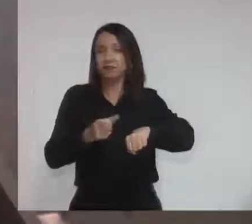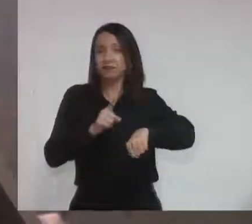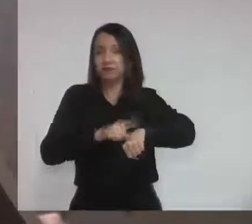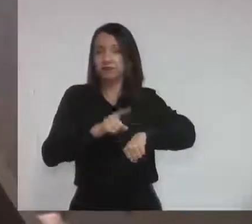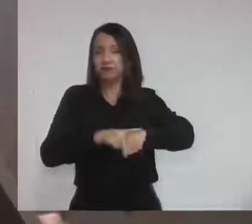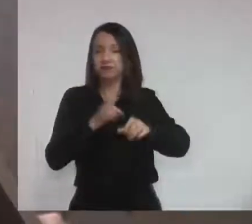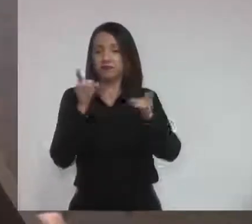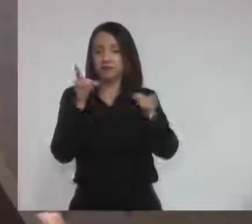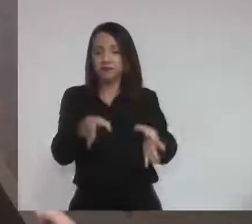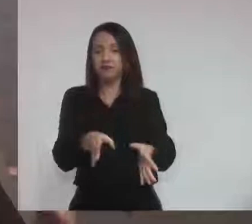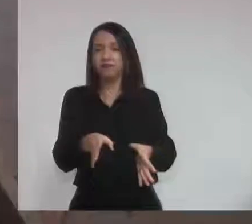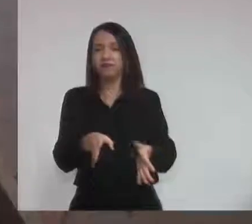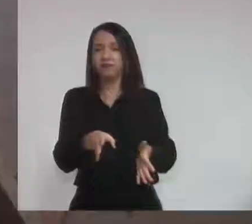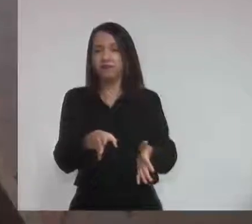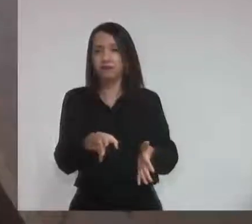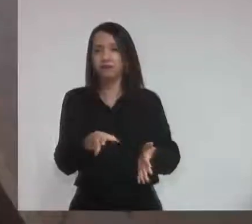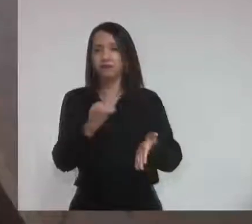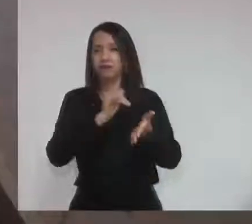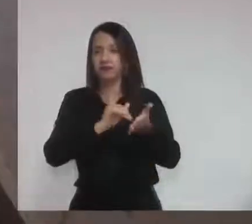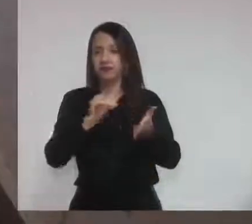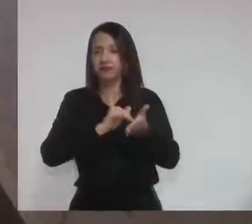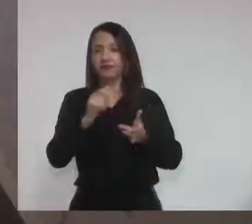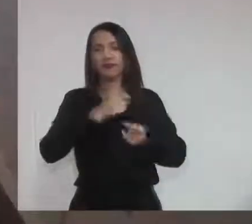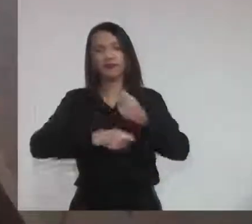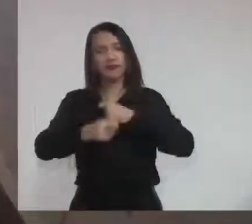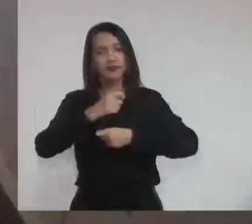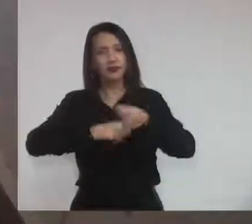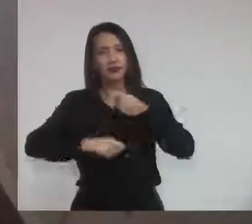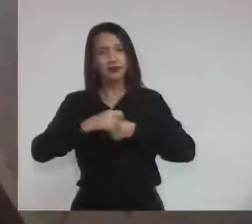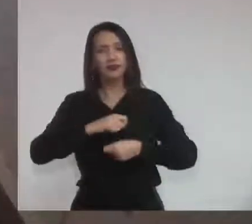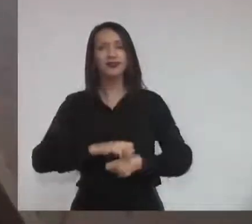pedido de exoneração do secretário de administração.